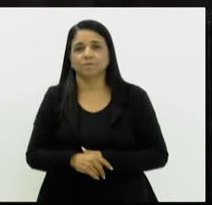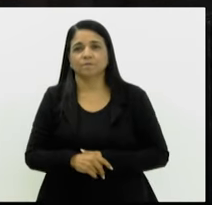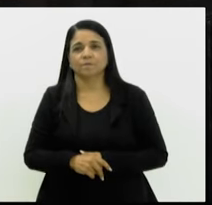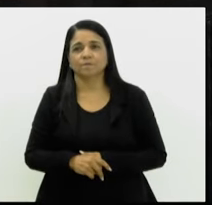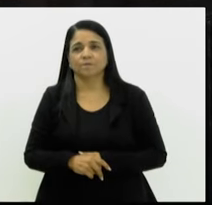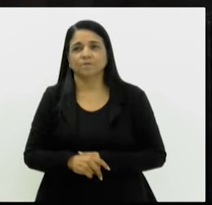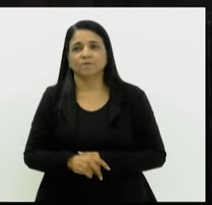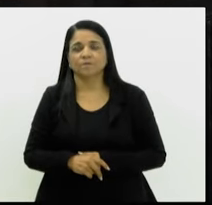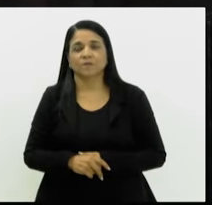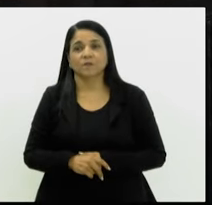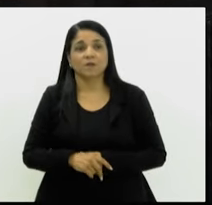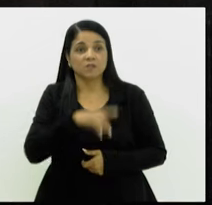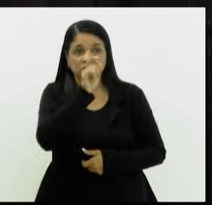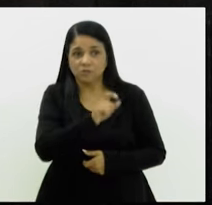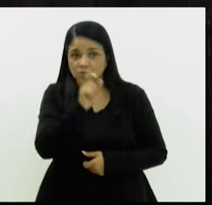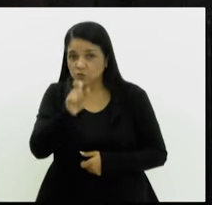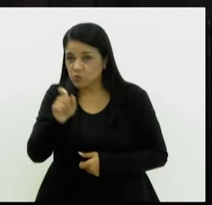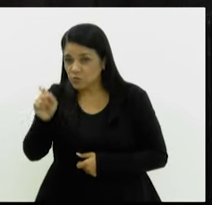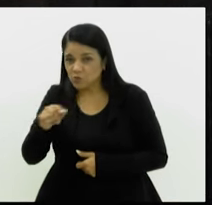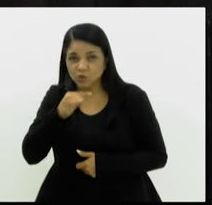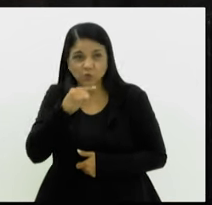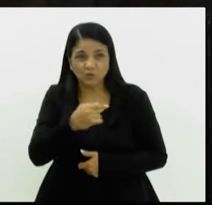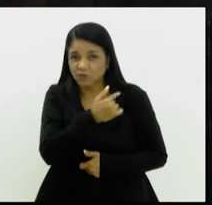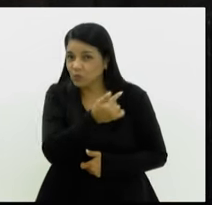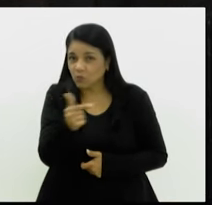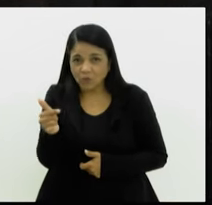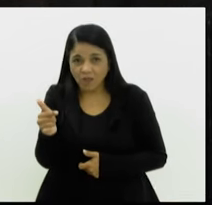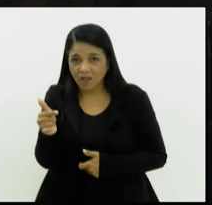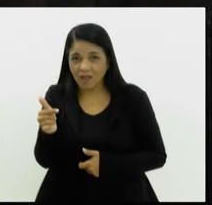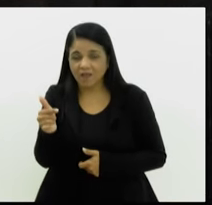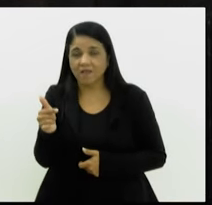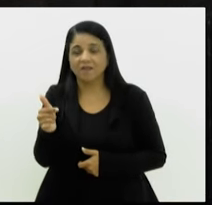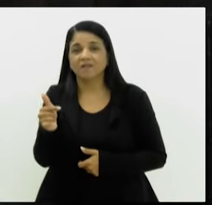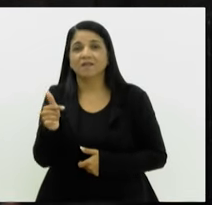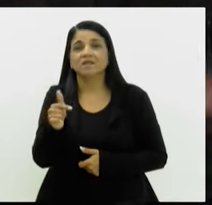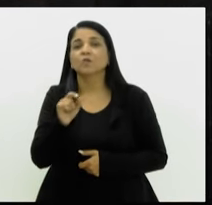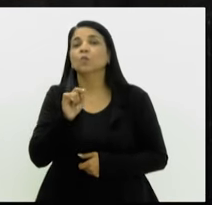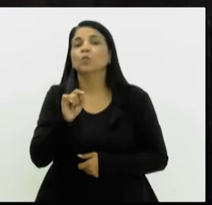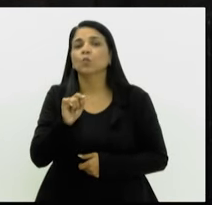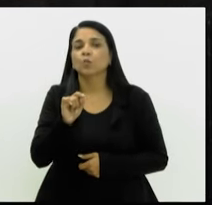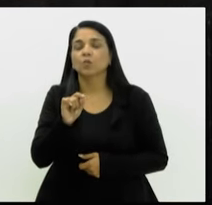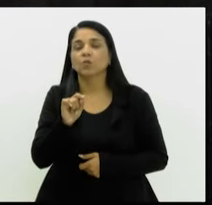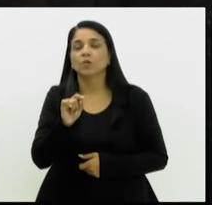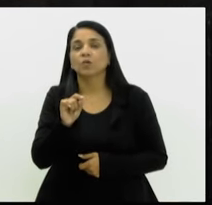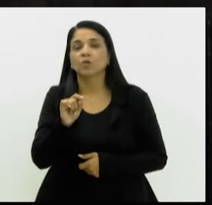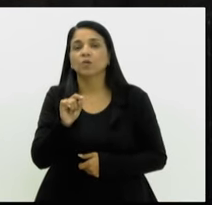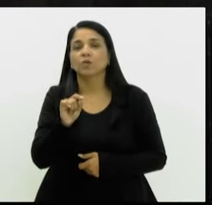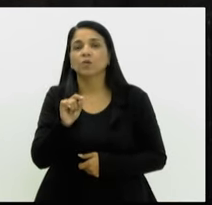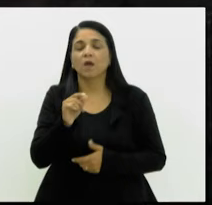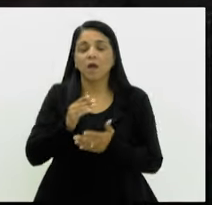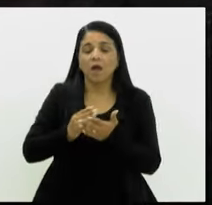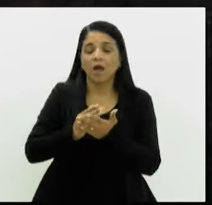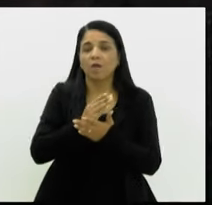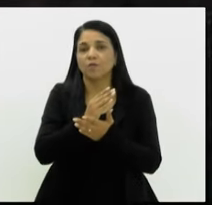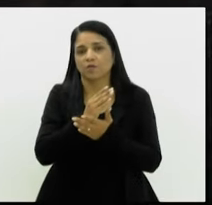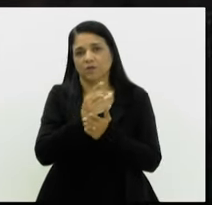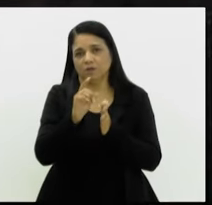para que ninguém tenha dúvida sobre o que, que nós estamos